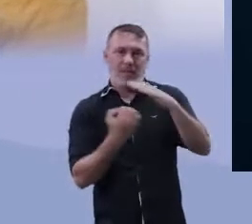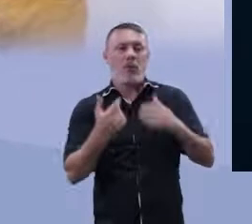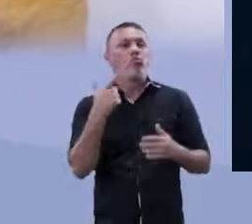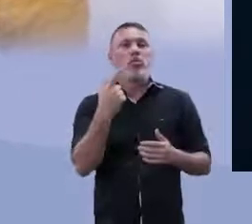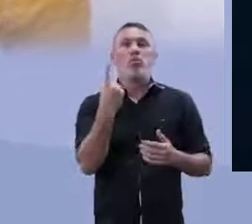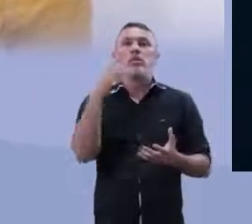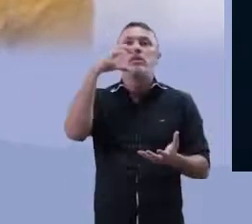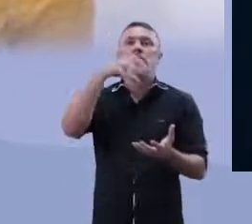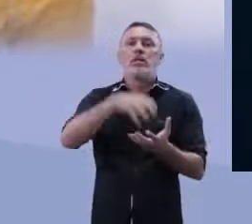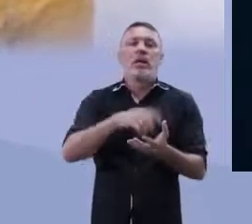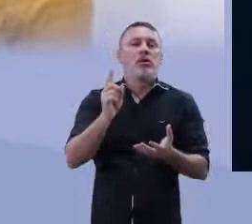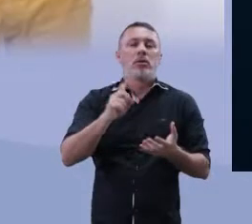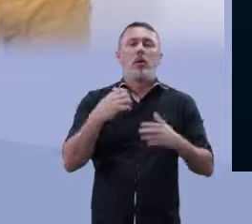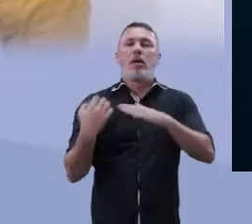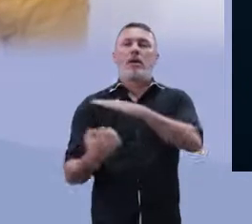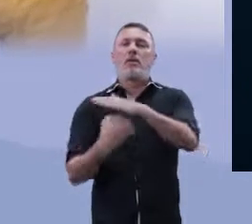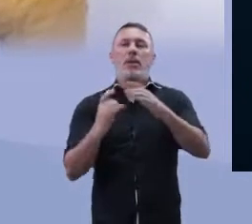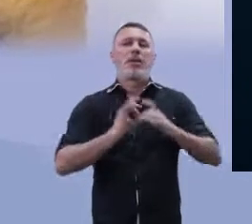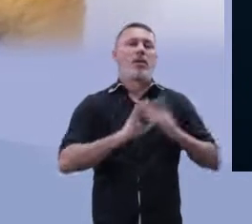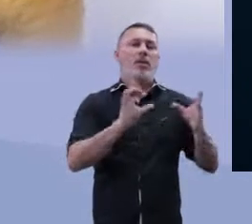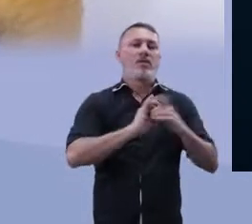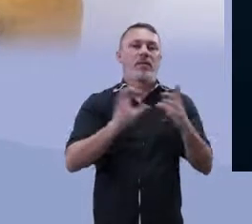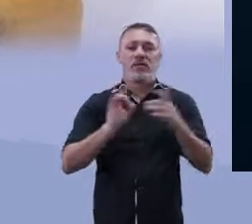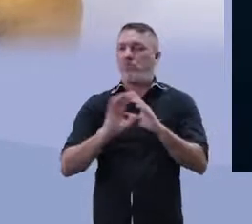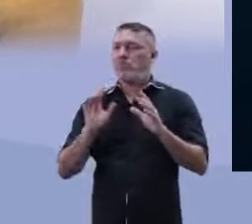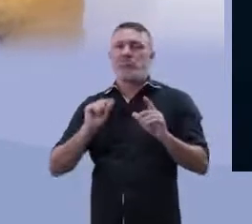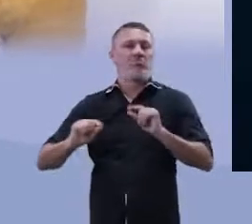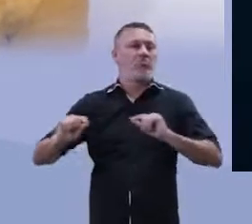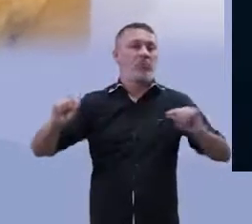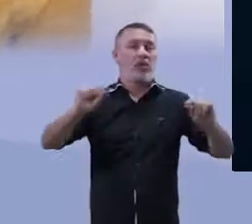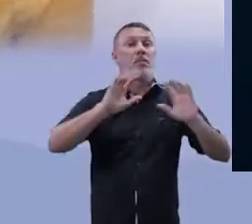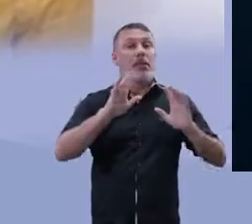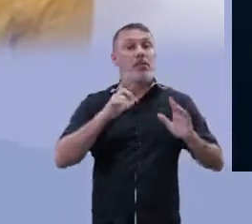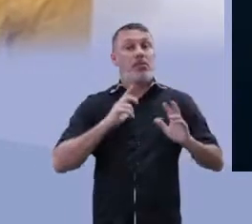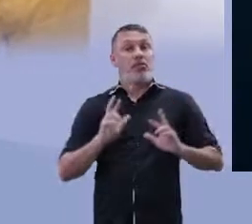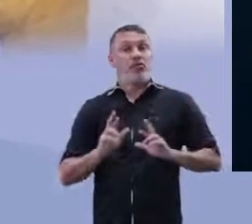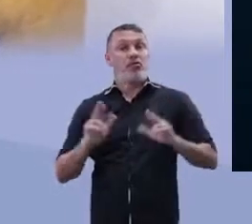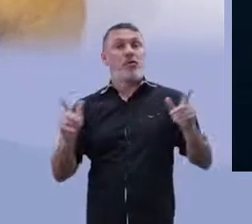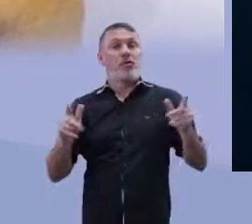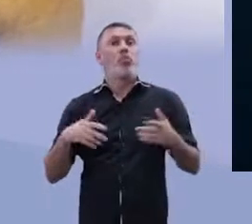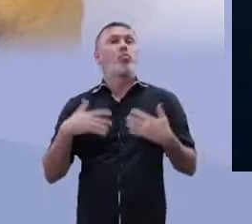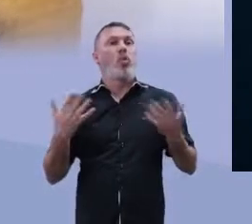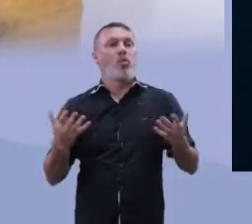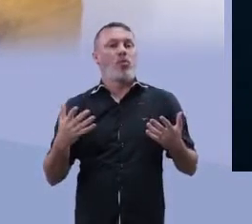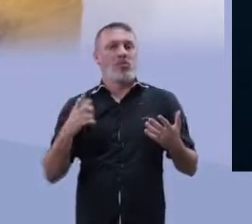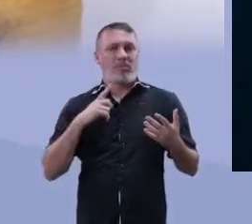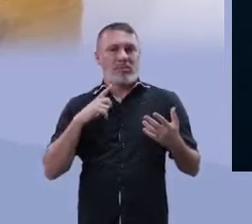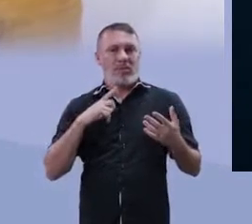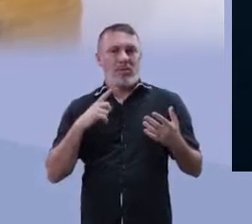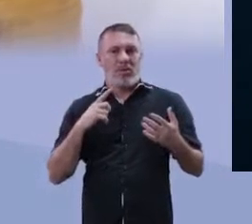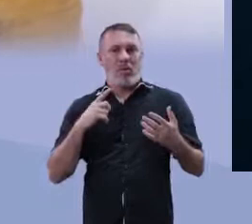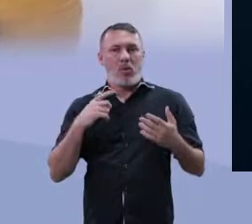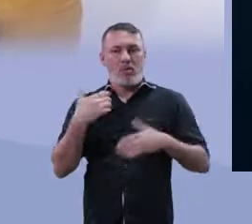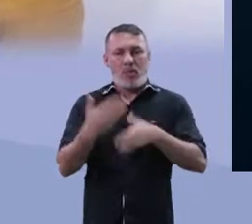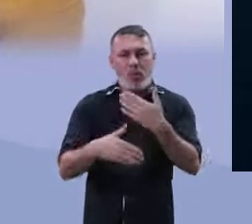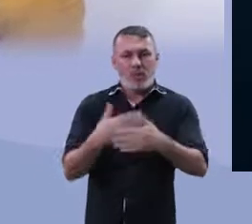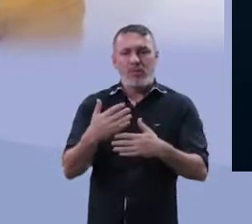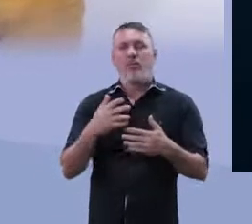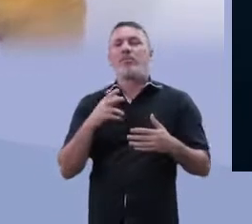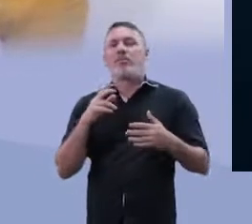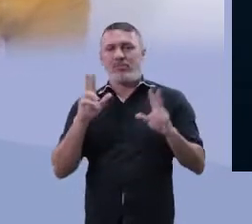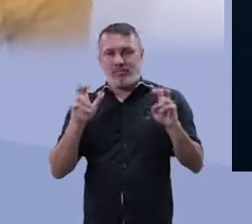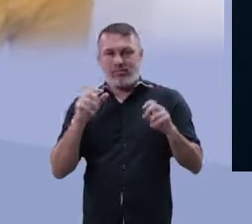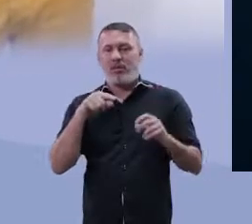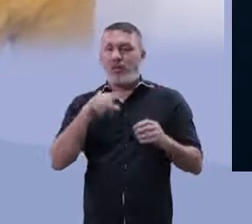teoricamente, empresas independentes. Mas aí, uma diferenciação de uma transnacional para uma multinacional dentro do contexto produtivo é